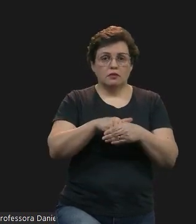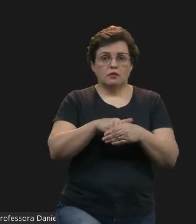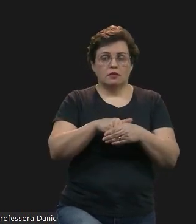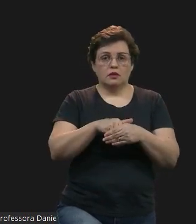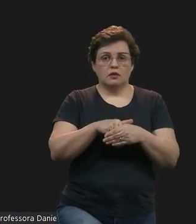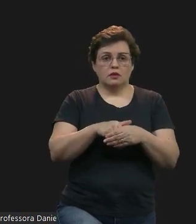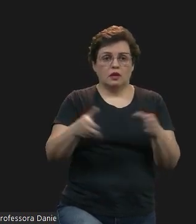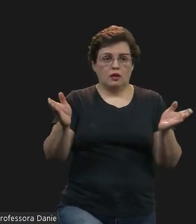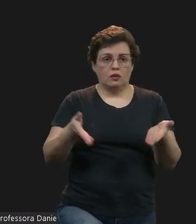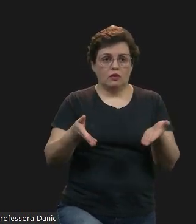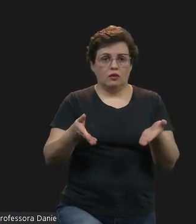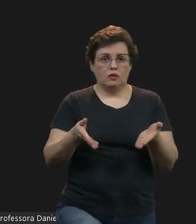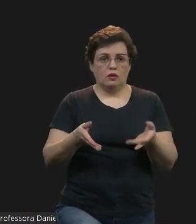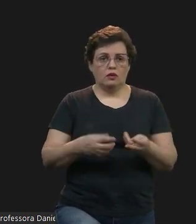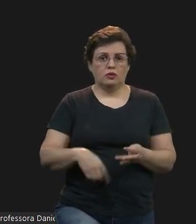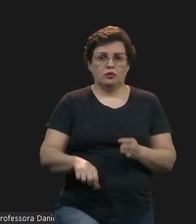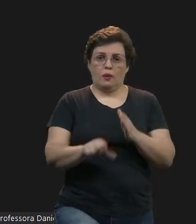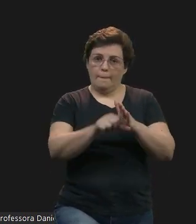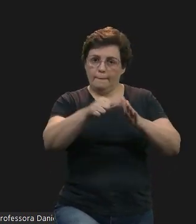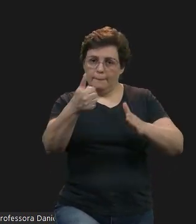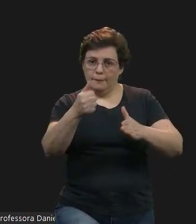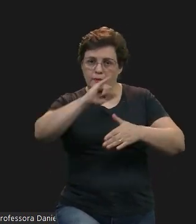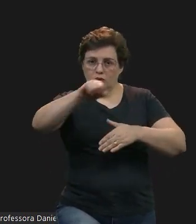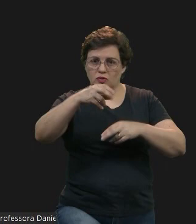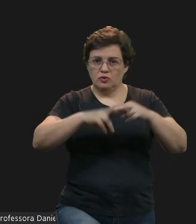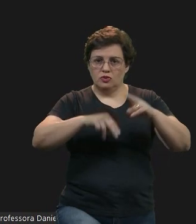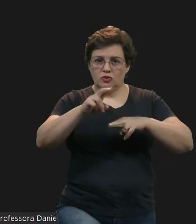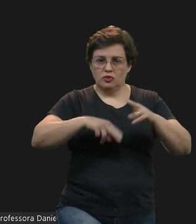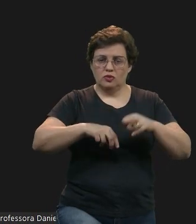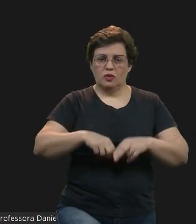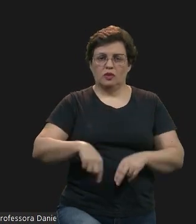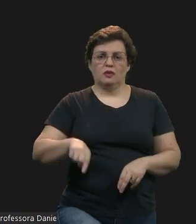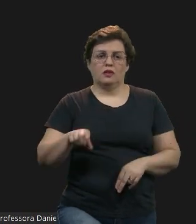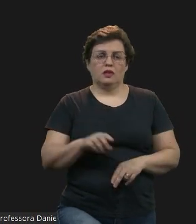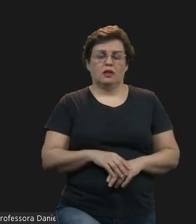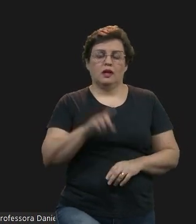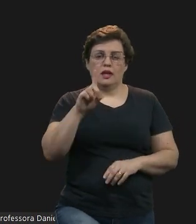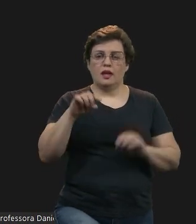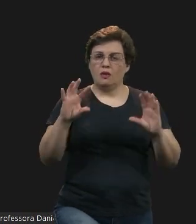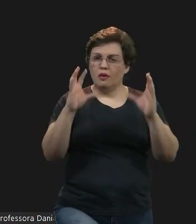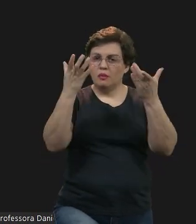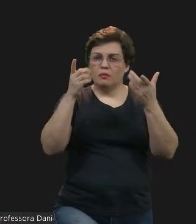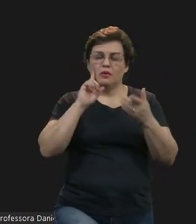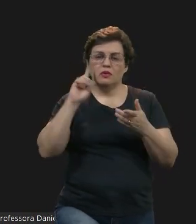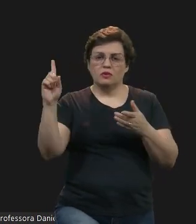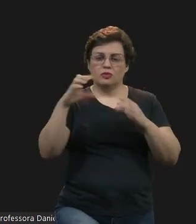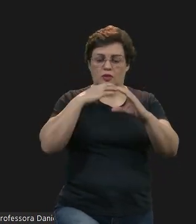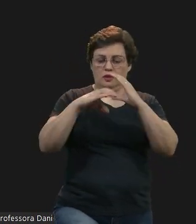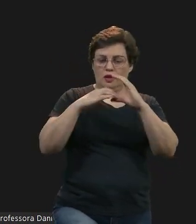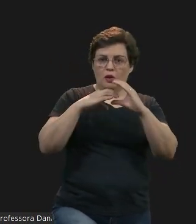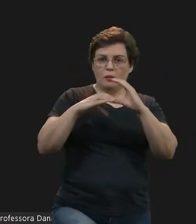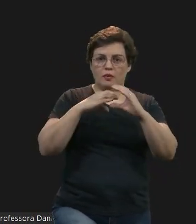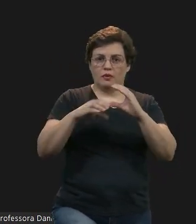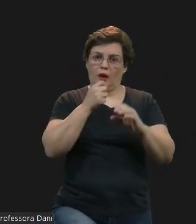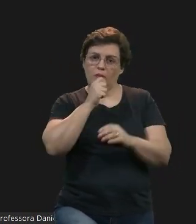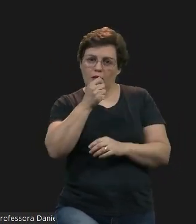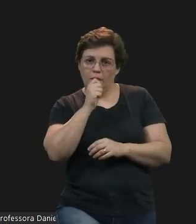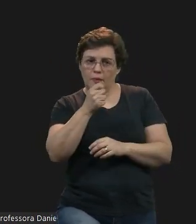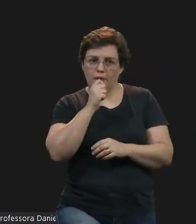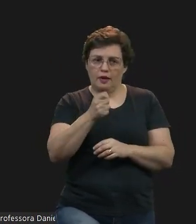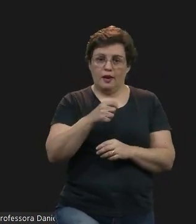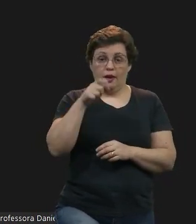onde é comemorado o Dia da Imprensa. E eu vou falar um pouquinho dessa pessoa que eu trago, que eu falo